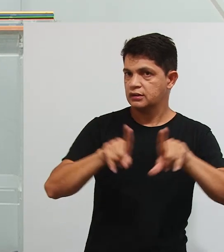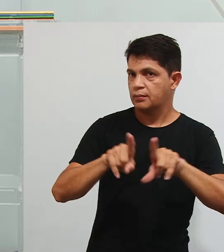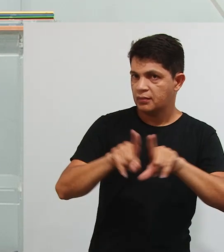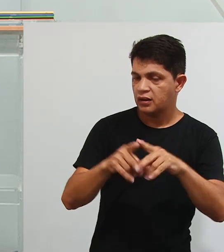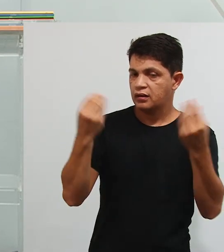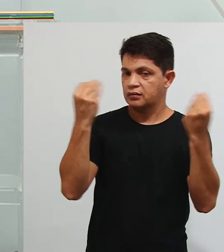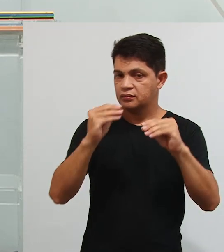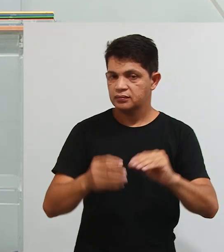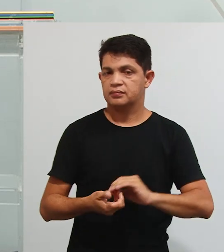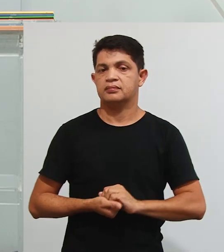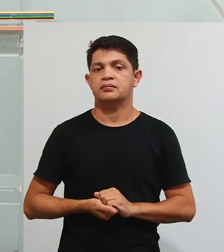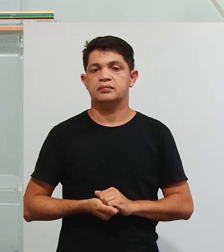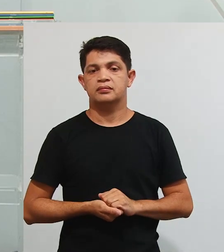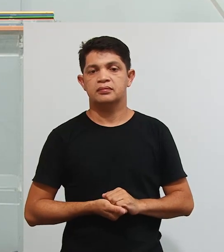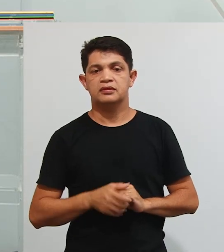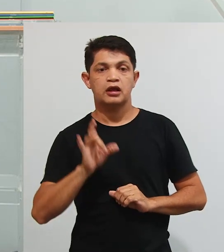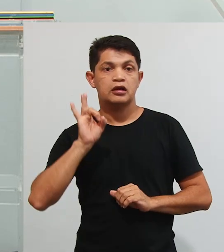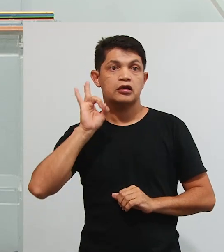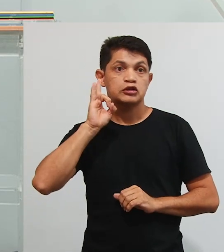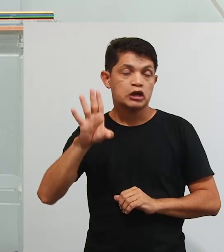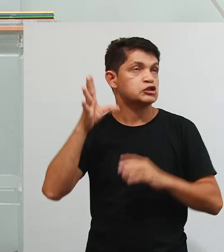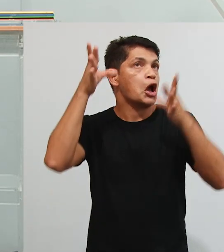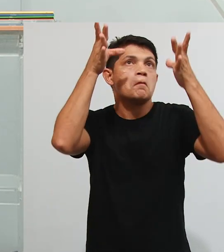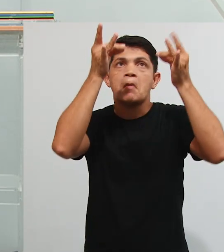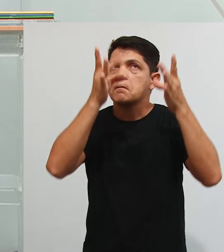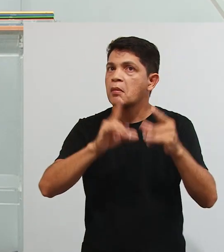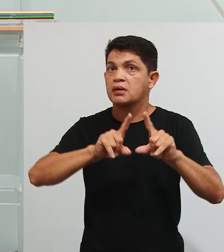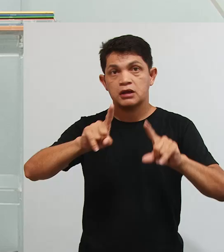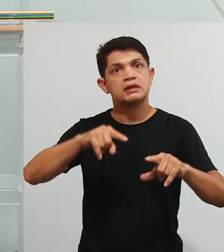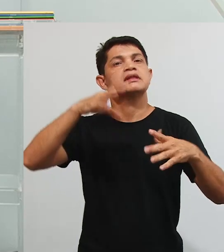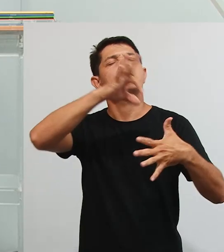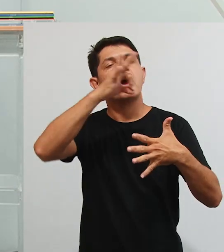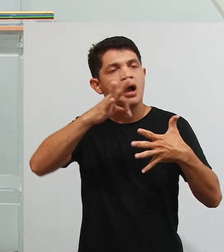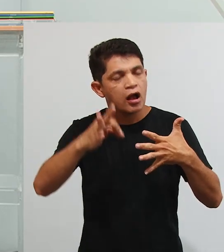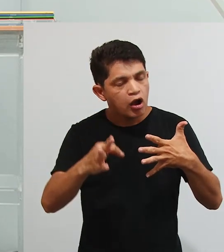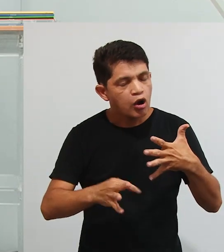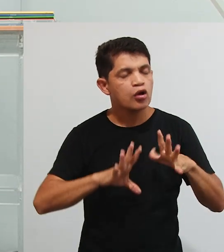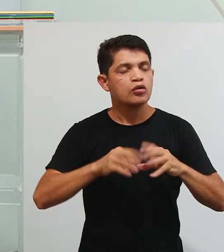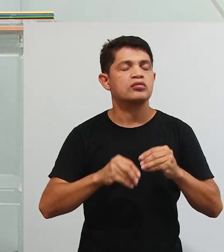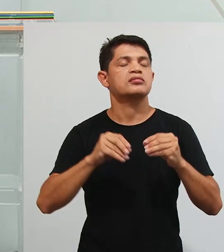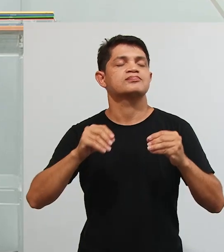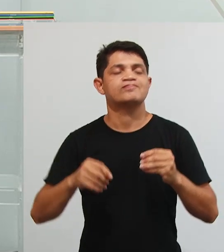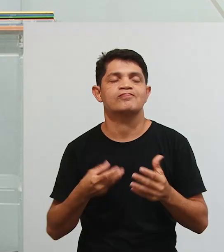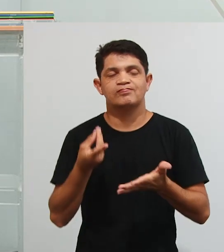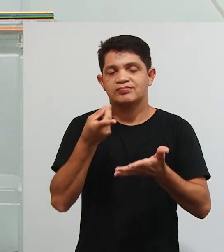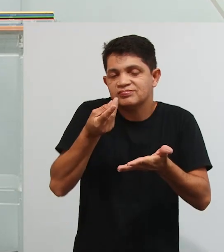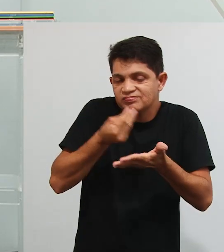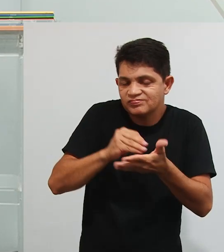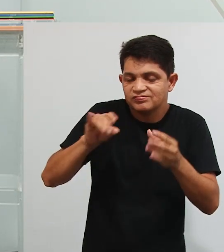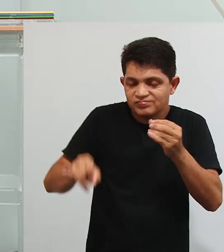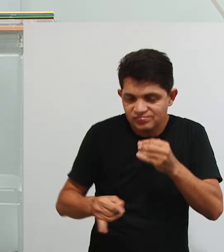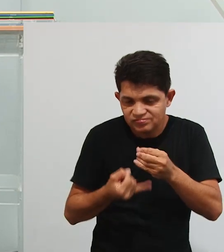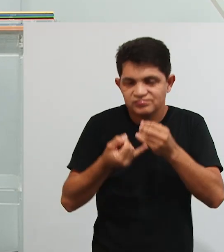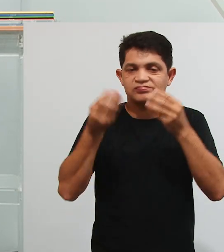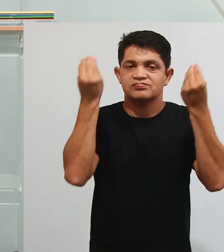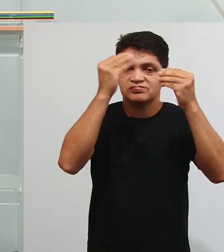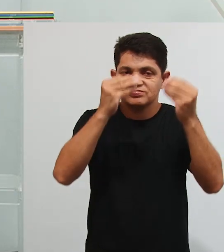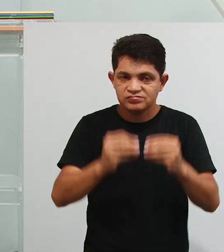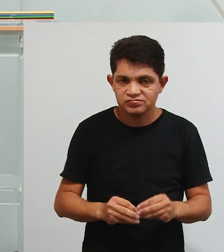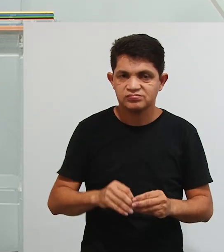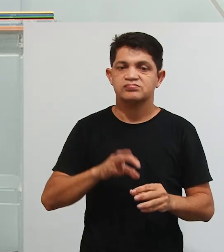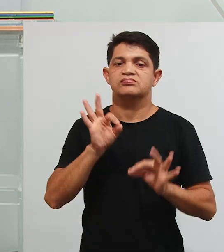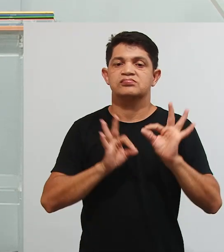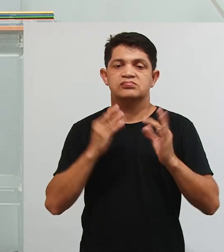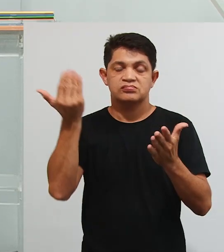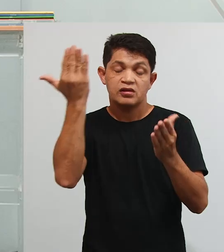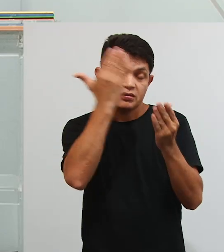pesquisas não só explicativas e exploratórias, mas descritivas, explicativas e exploratórias.